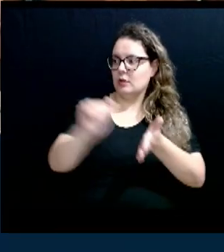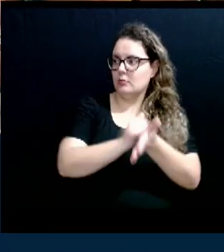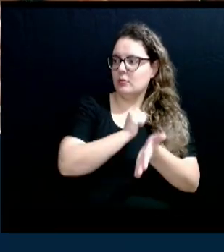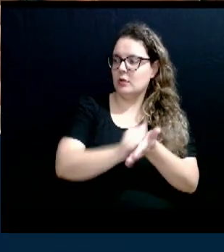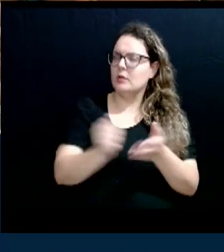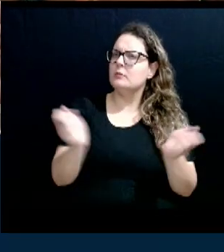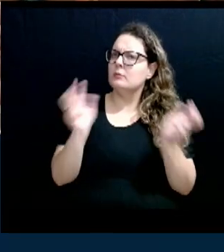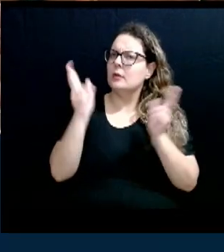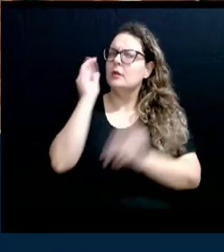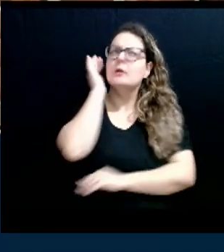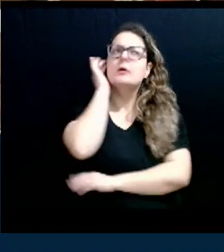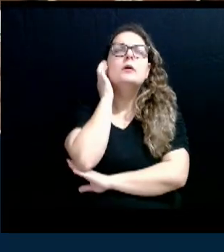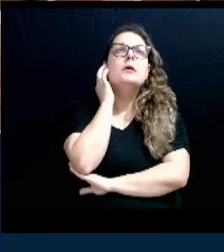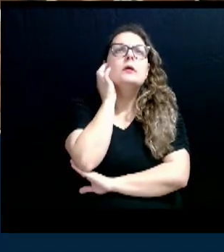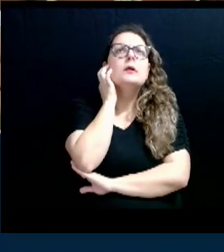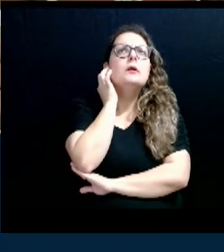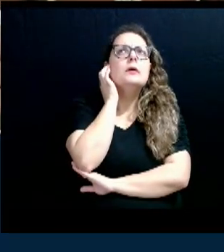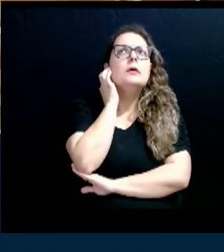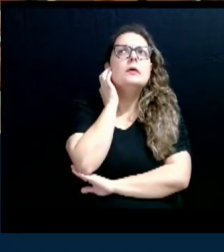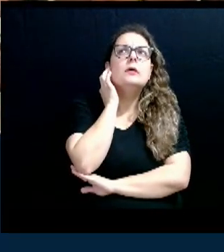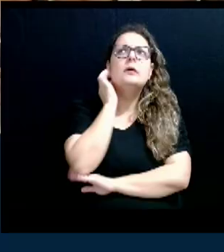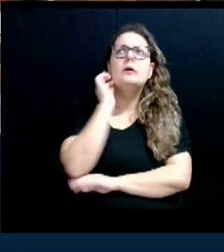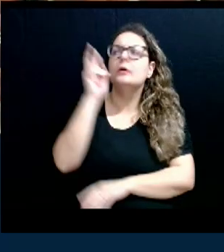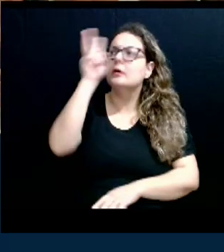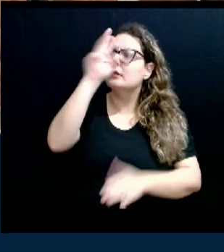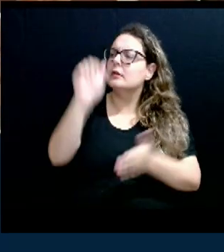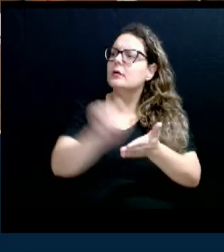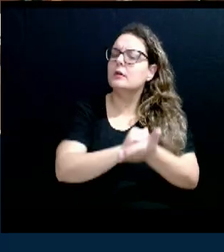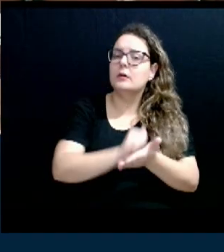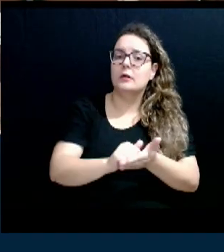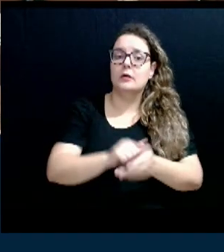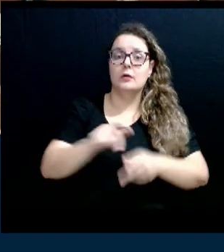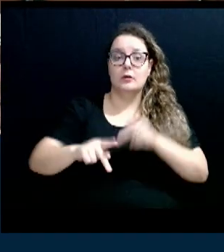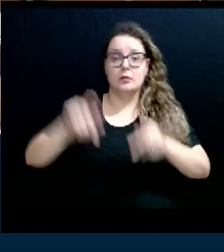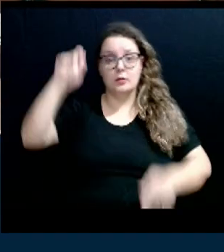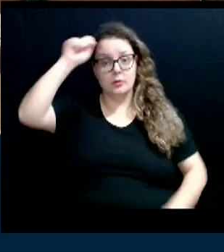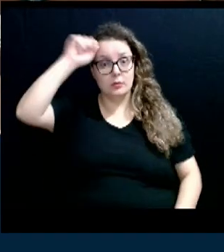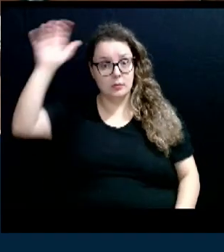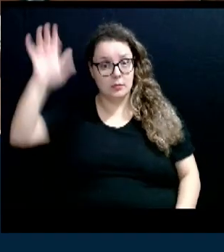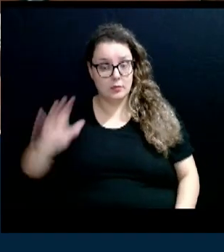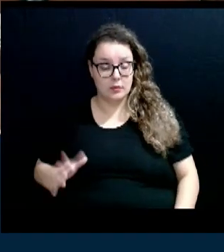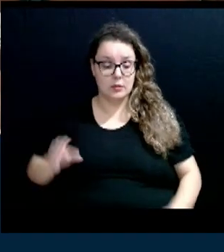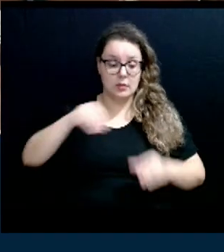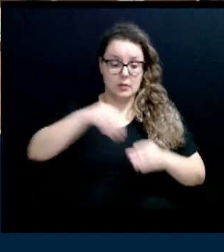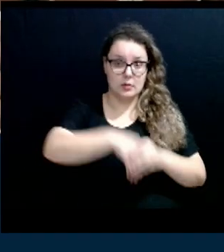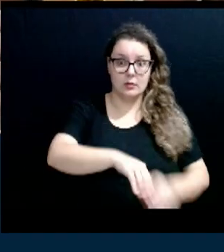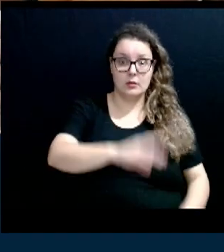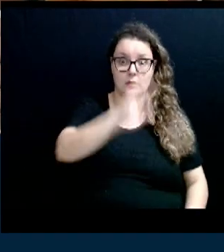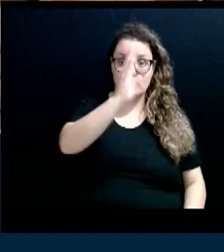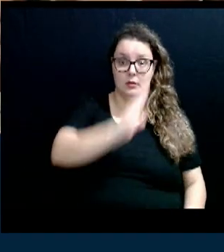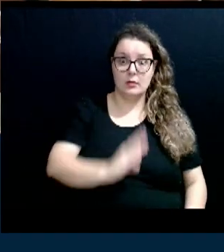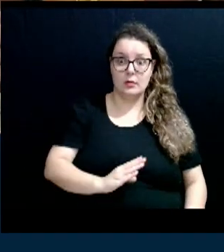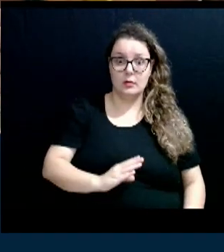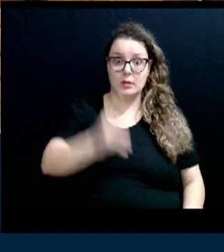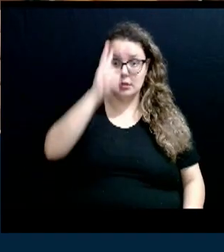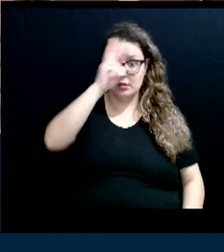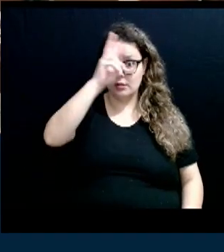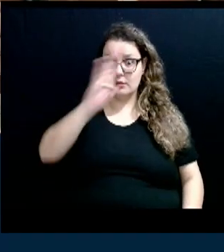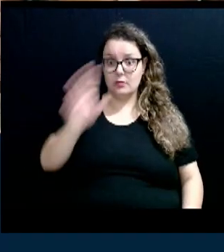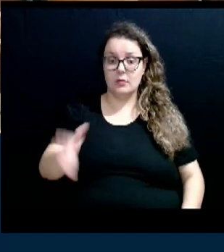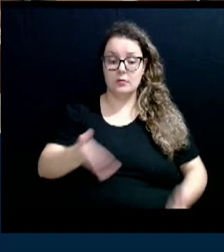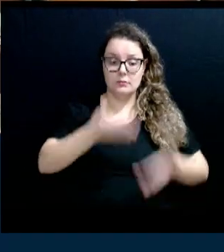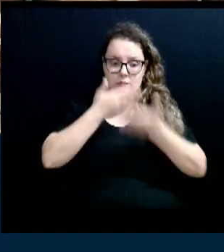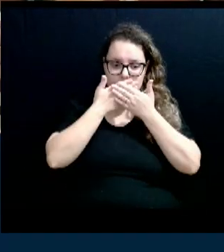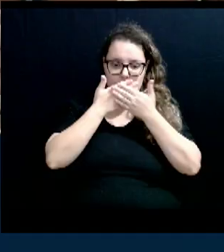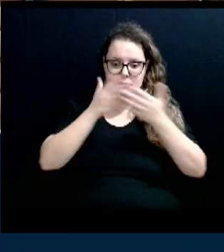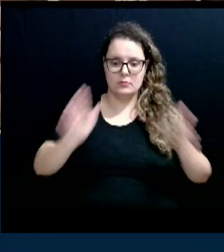apagamento histórico, né? A história do povo africano no Brasil, que muitas vezes foi silenciada. Então, aí eu te pergunto, como é que a